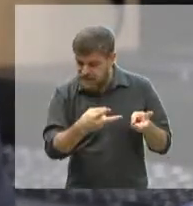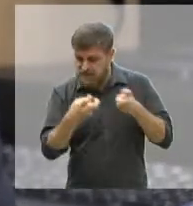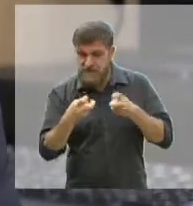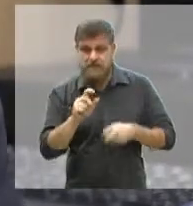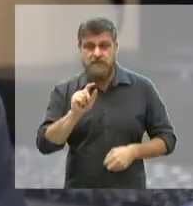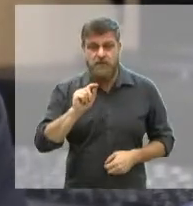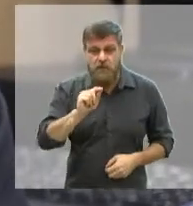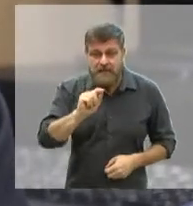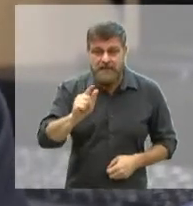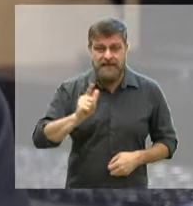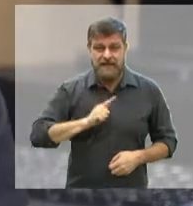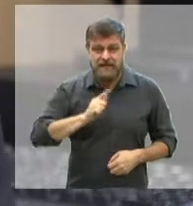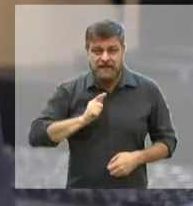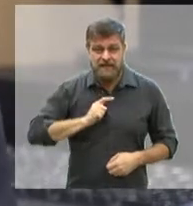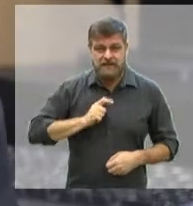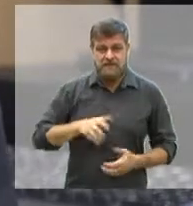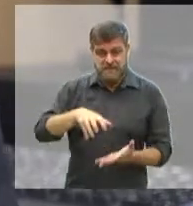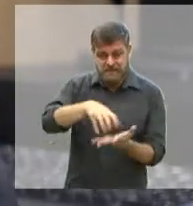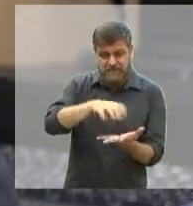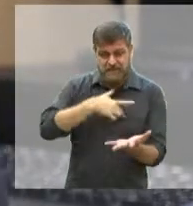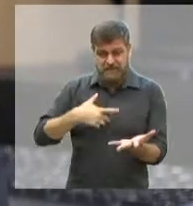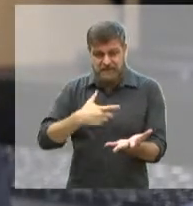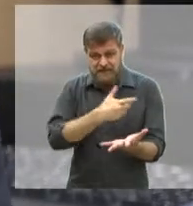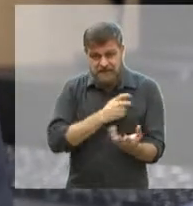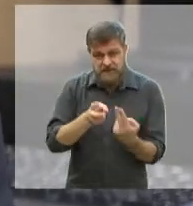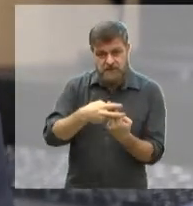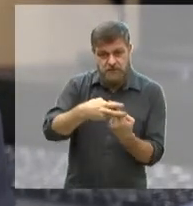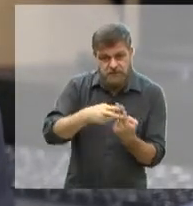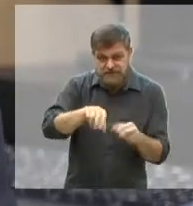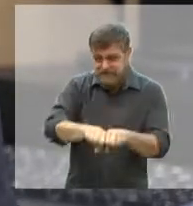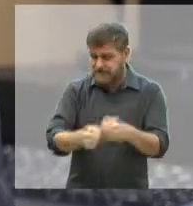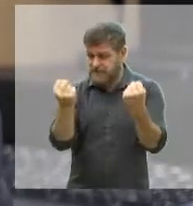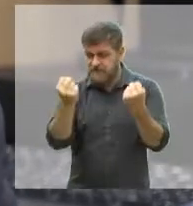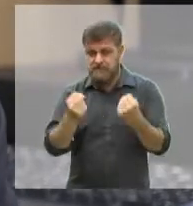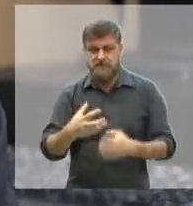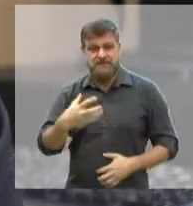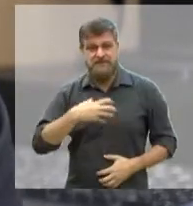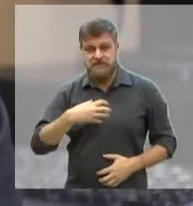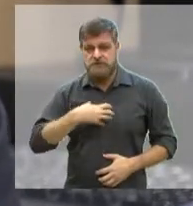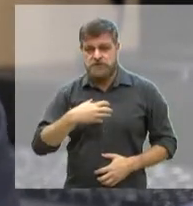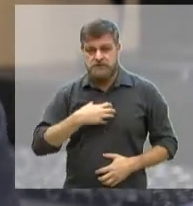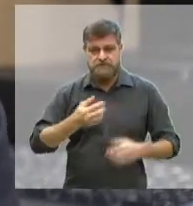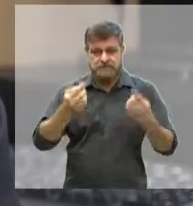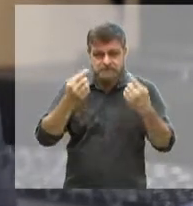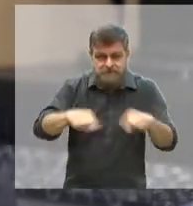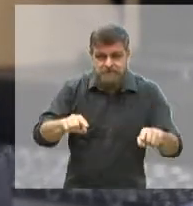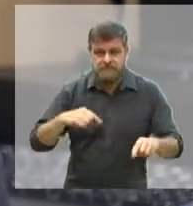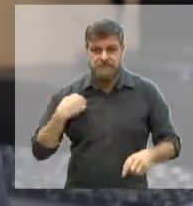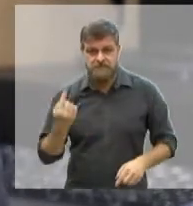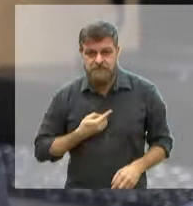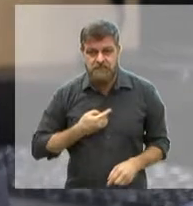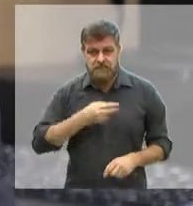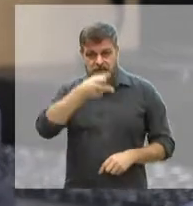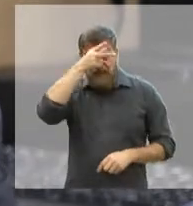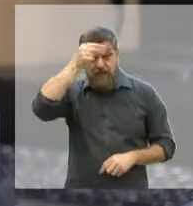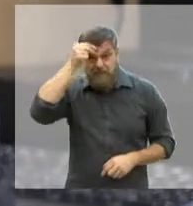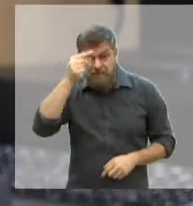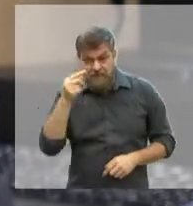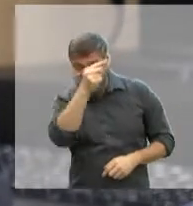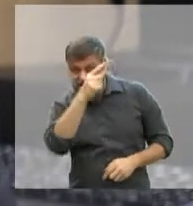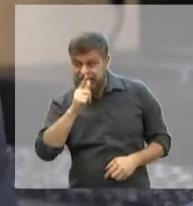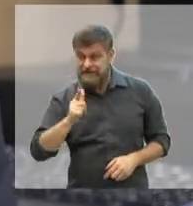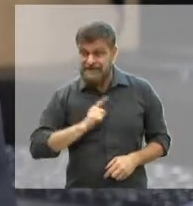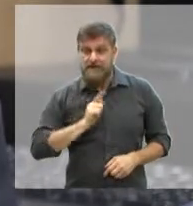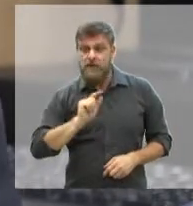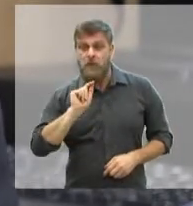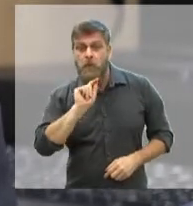por ter desmontado o Sistema Único de Saúde na cidade de uma forma muito contraditória, né? Porque a prefeitura do Jonas, ela tem um